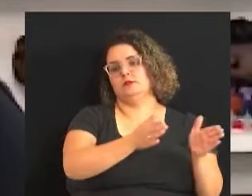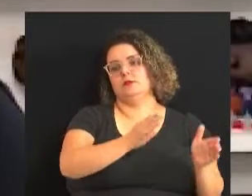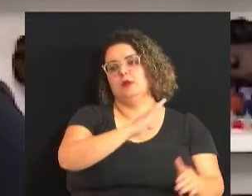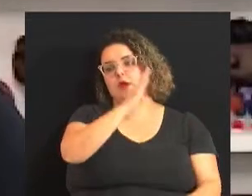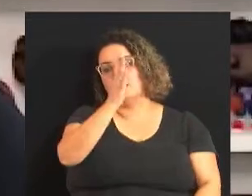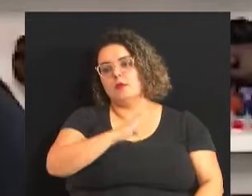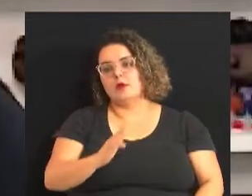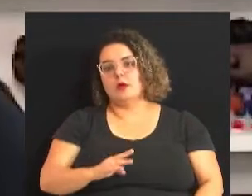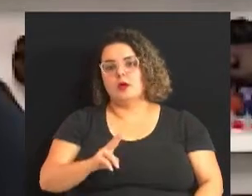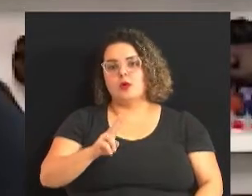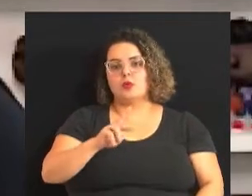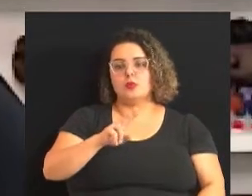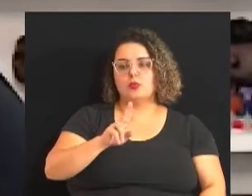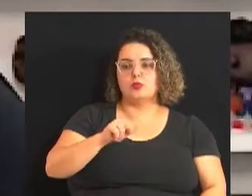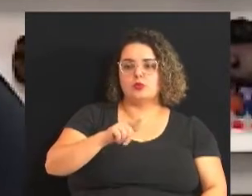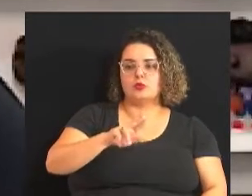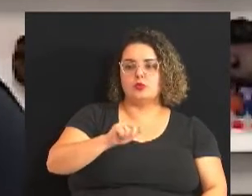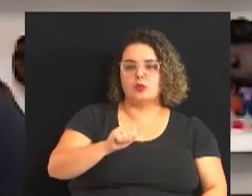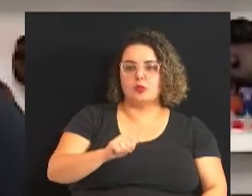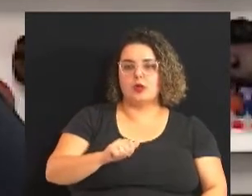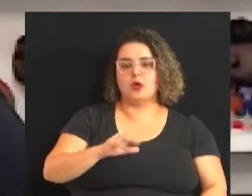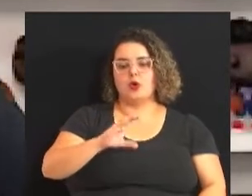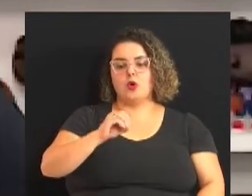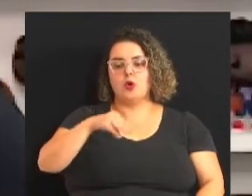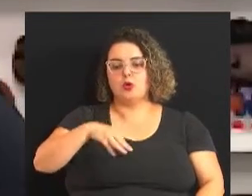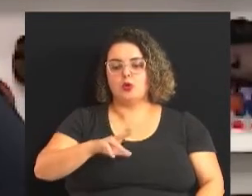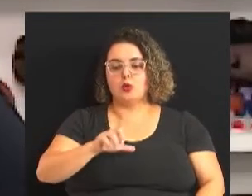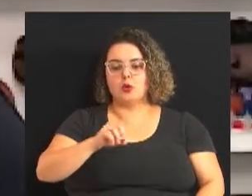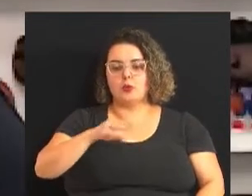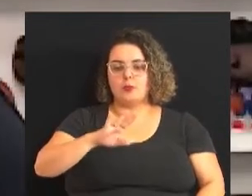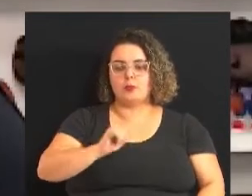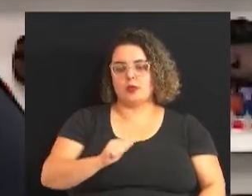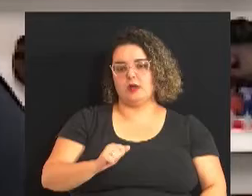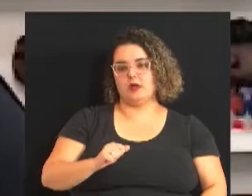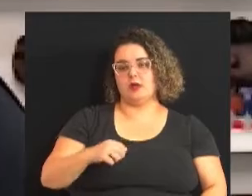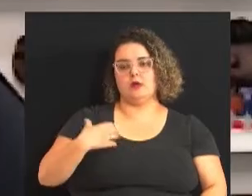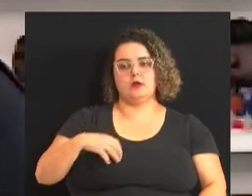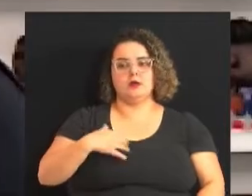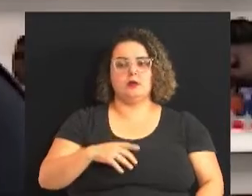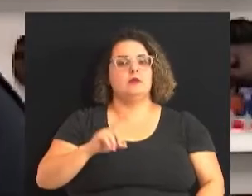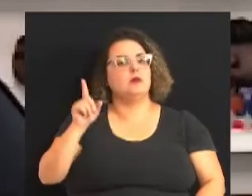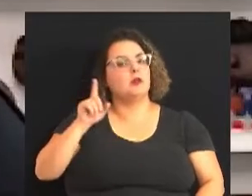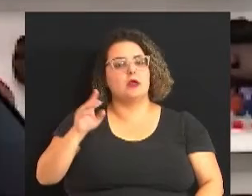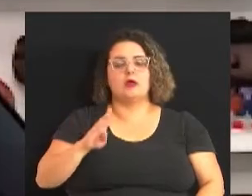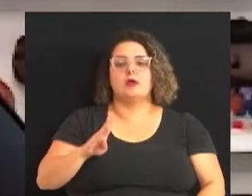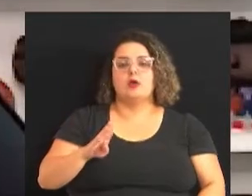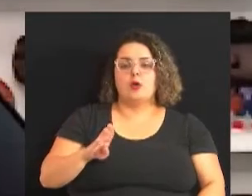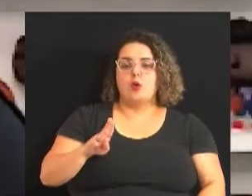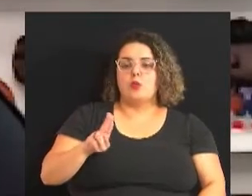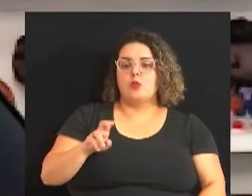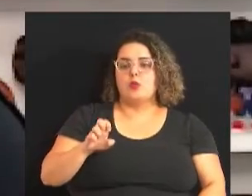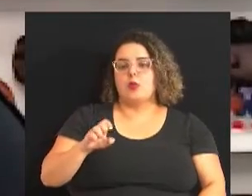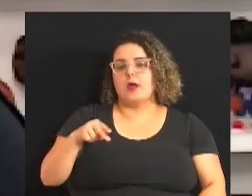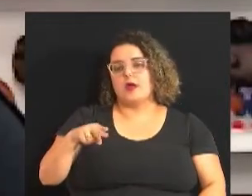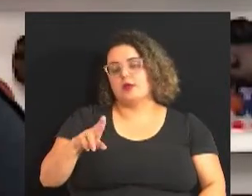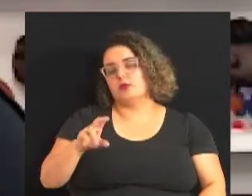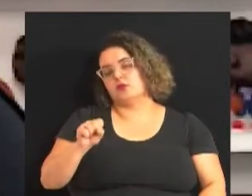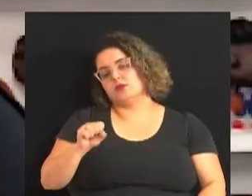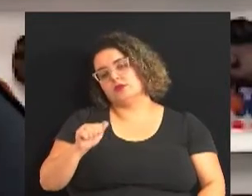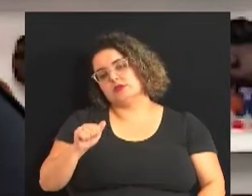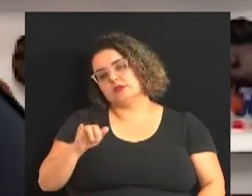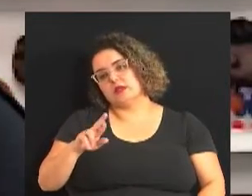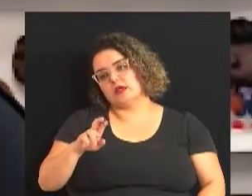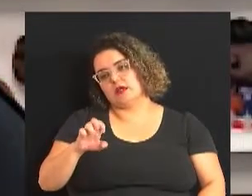Uruguai, Colômbia e Chile. A primeira janela ela foi disputada em Buenos Aires, porque ainda não tinha a autorização de